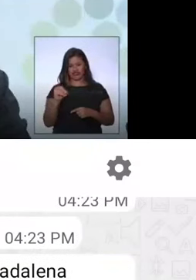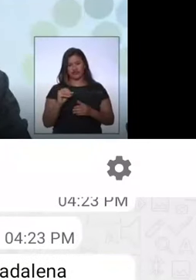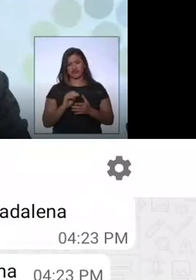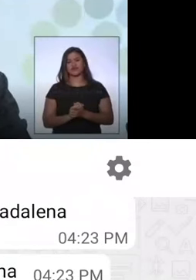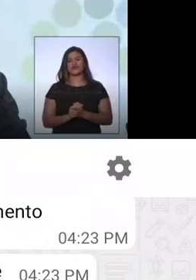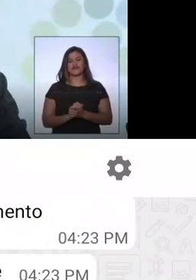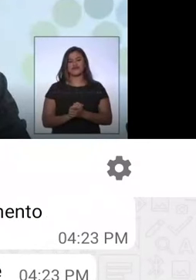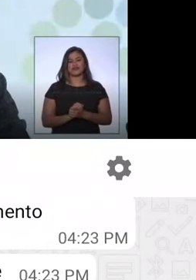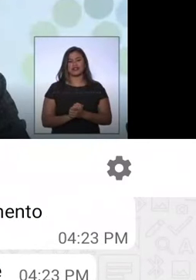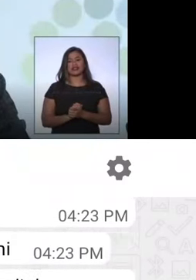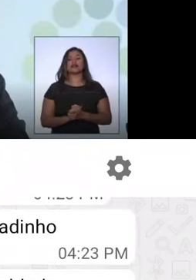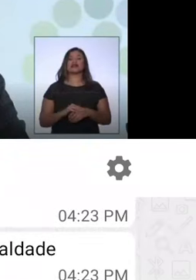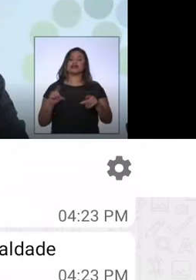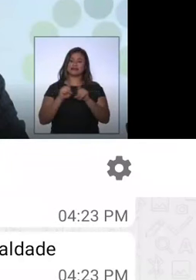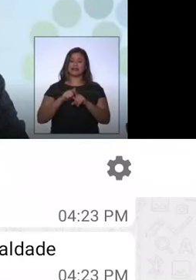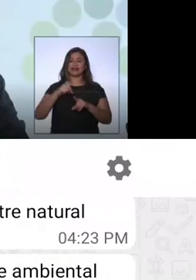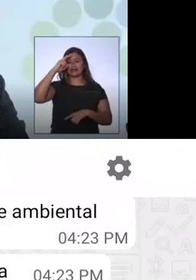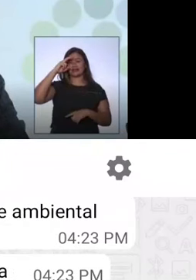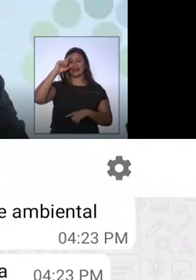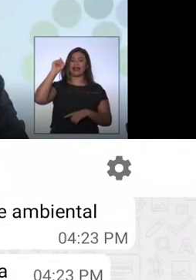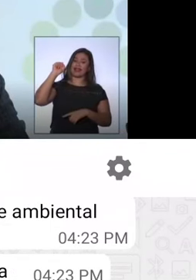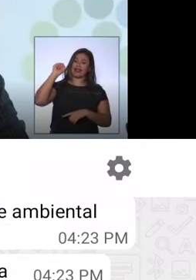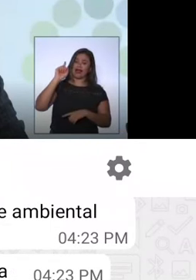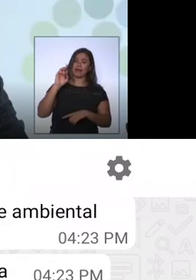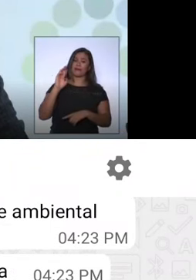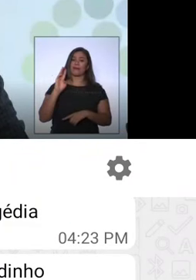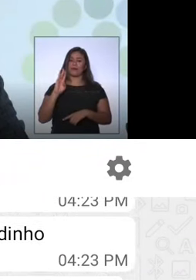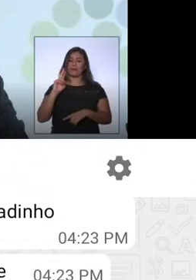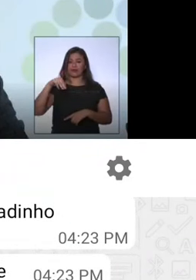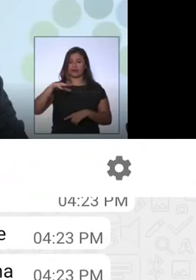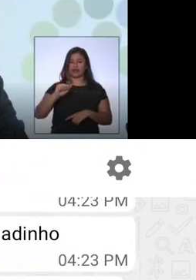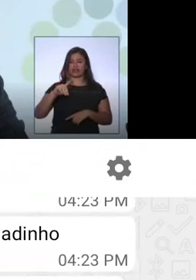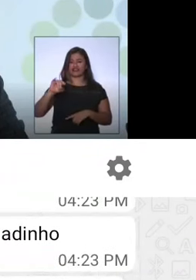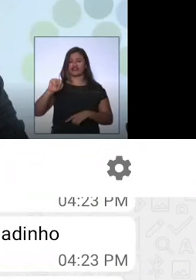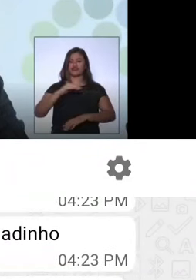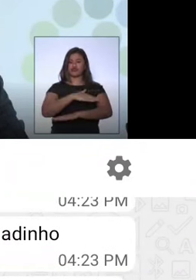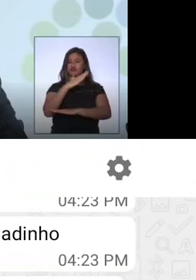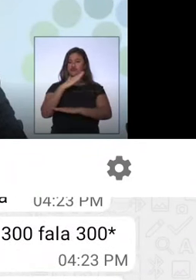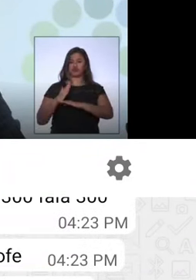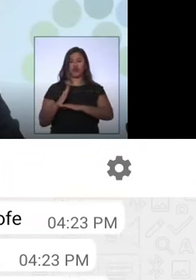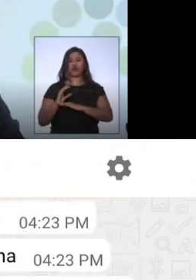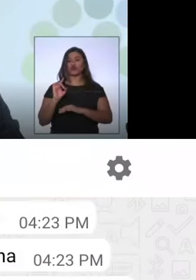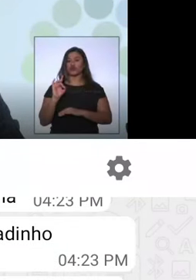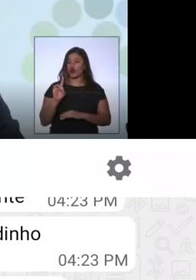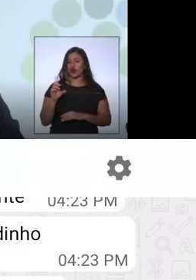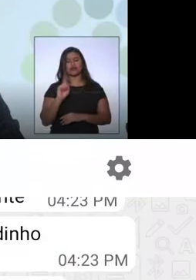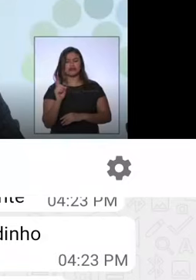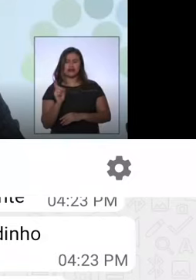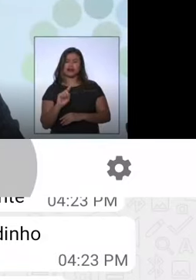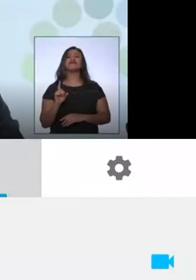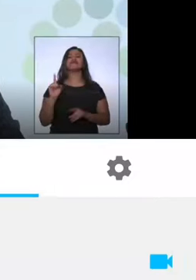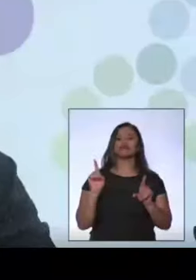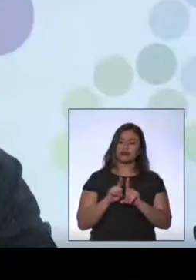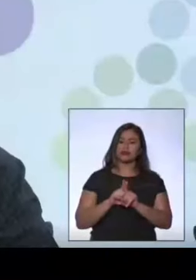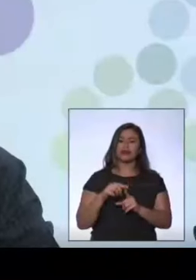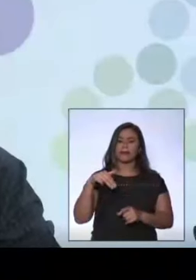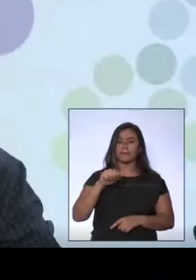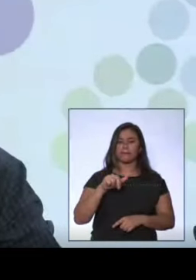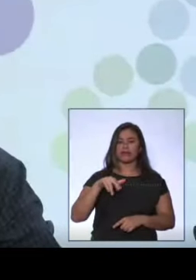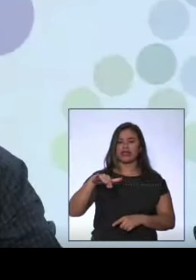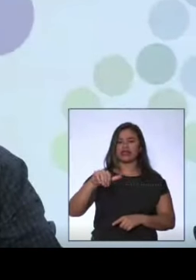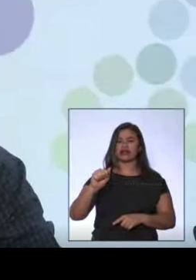que não houve apenas um desastre ambiental em Brumadinho nessas condições, né? Nós tínhamos em Mariana, né, em 2016, Isso.